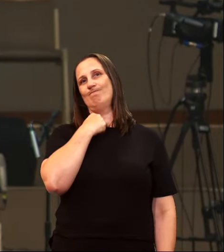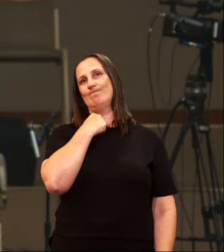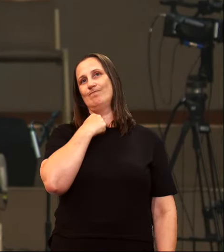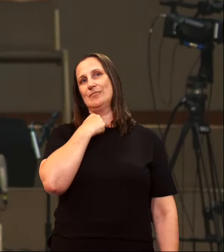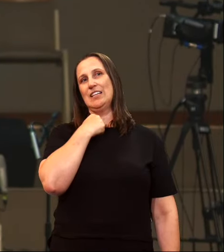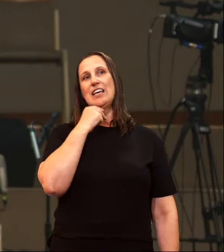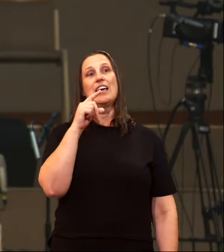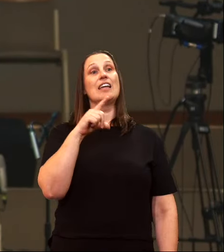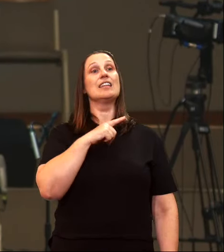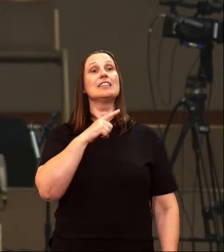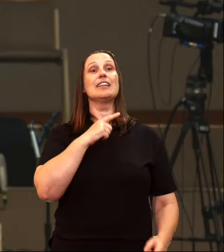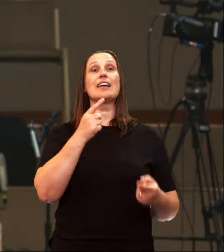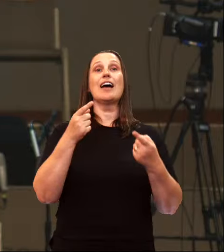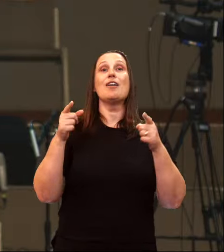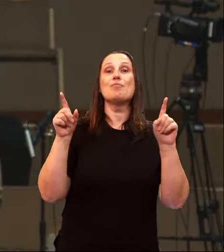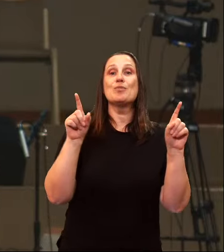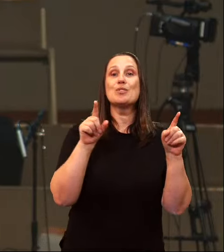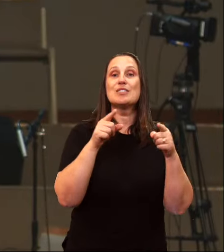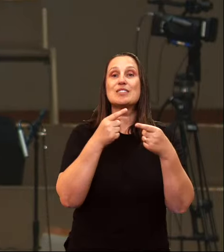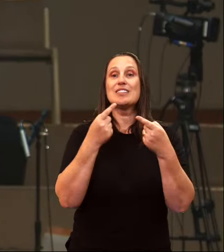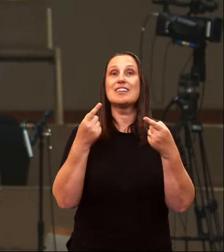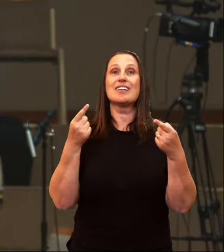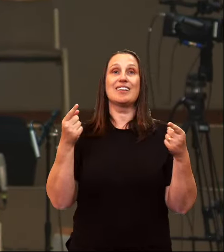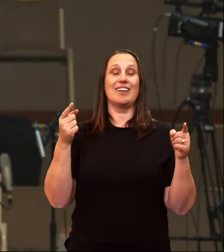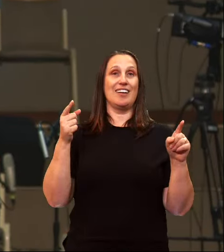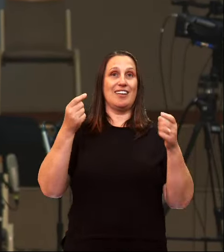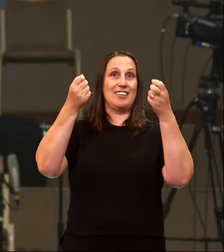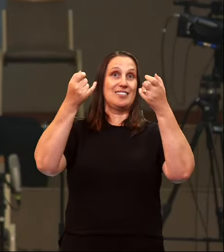E até uma música velha: caminhando eu vou.